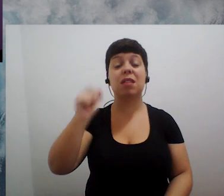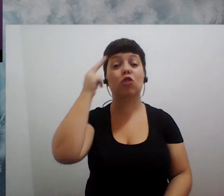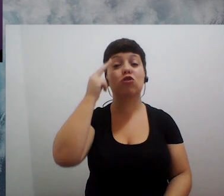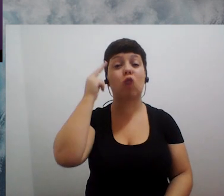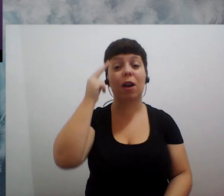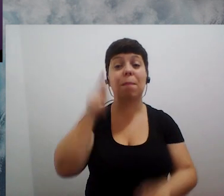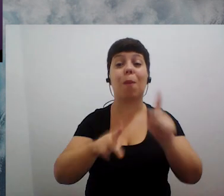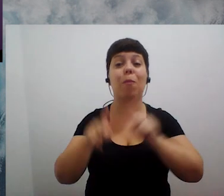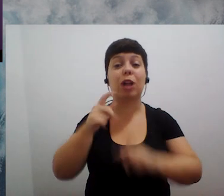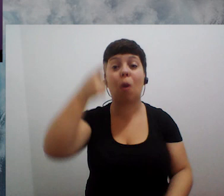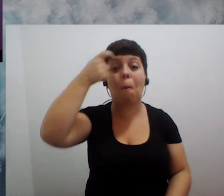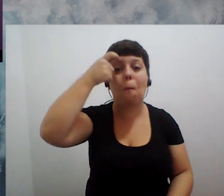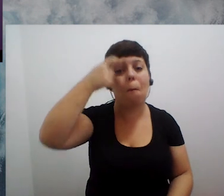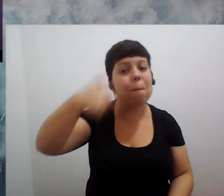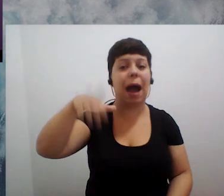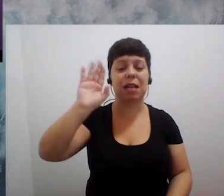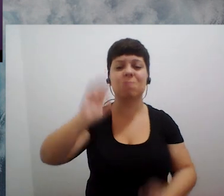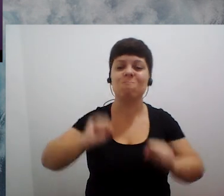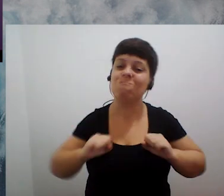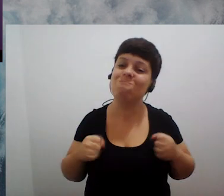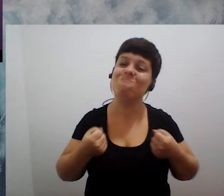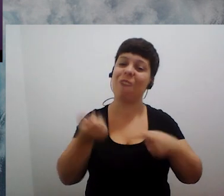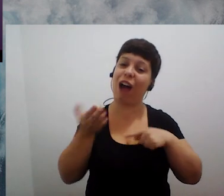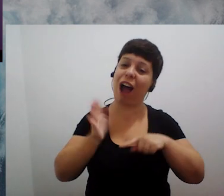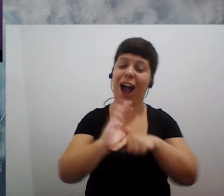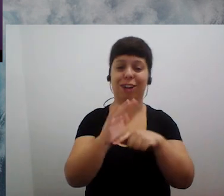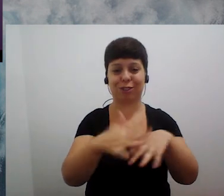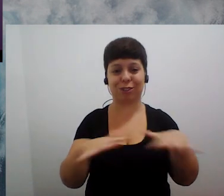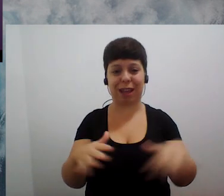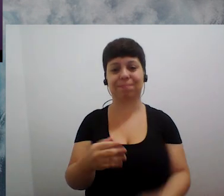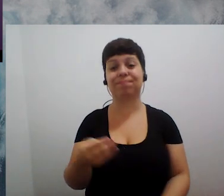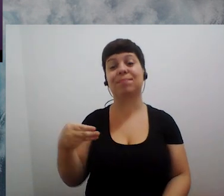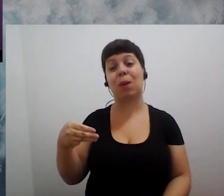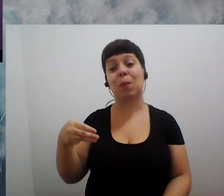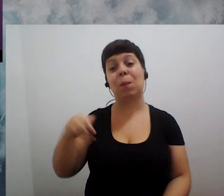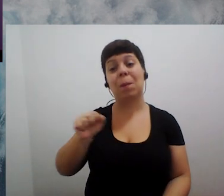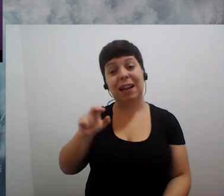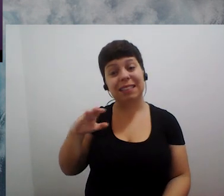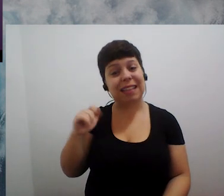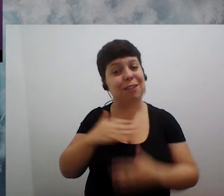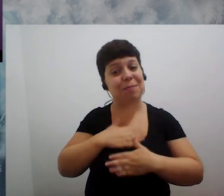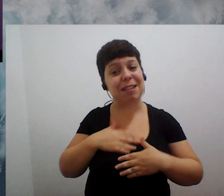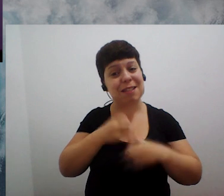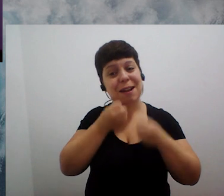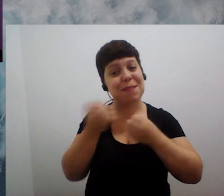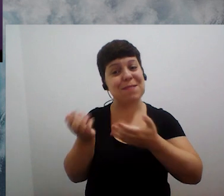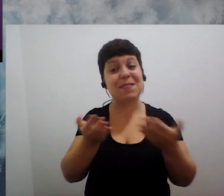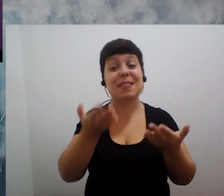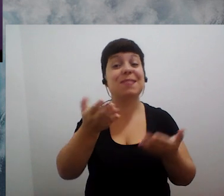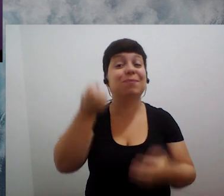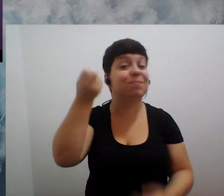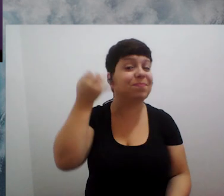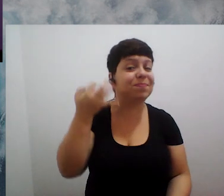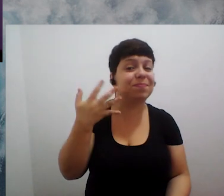com uma população mais consciente e engajada em prol do oceano. Marcelo, um prazer, seja